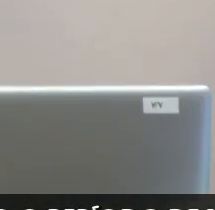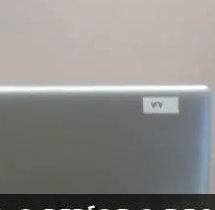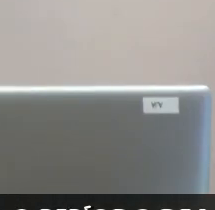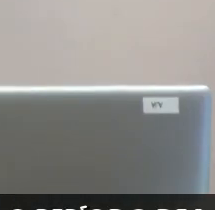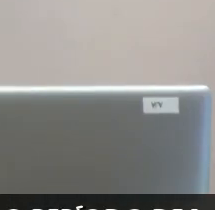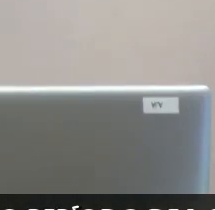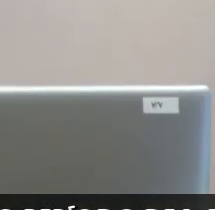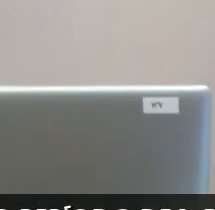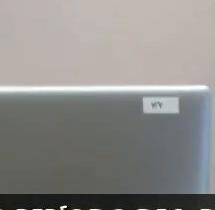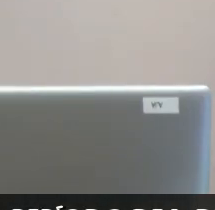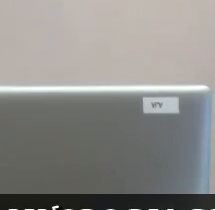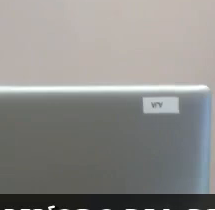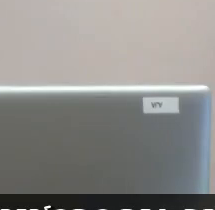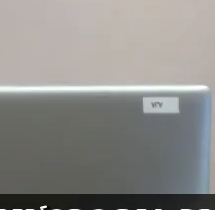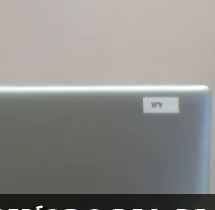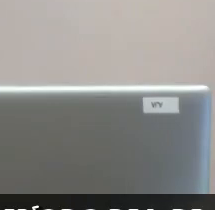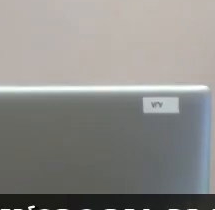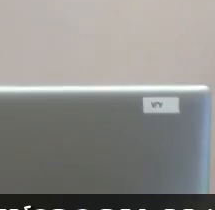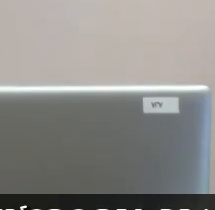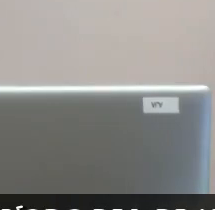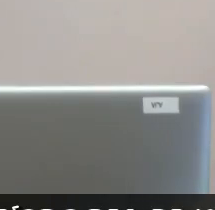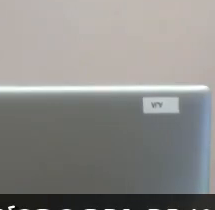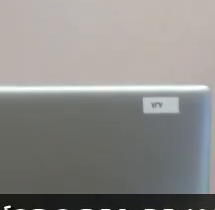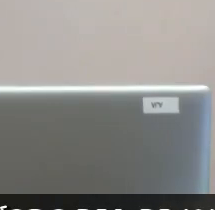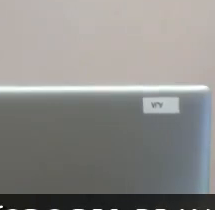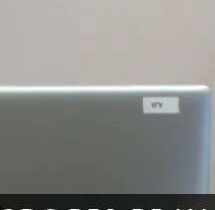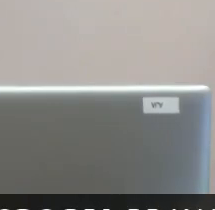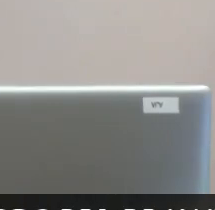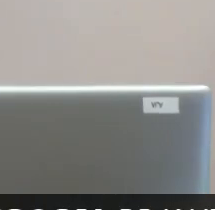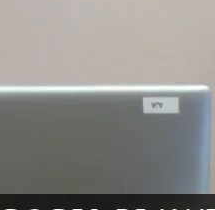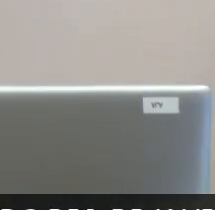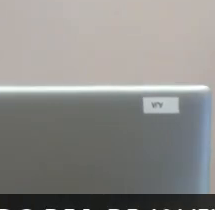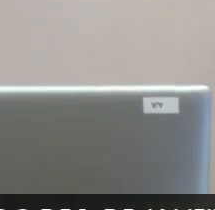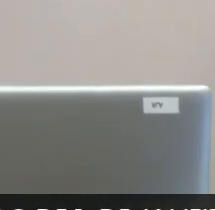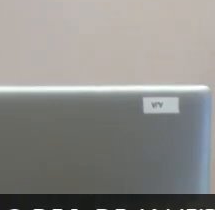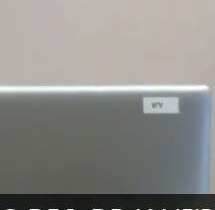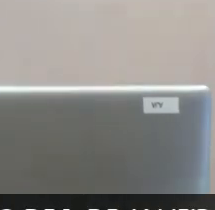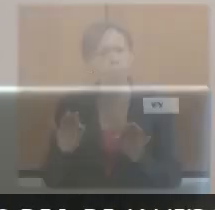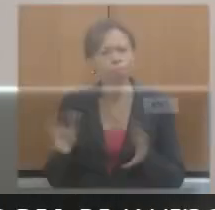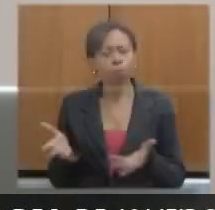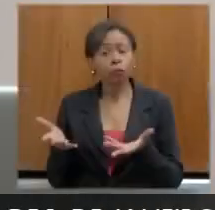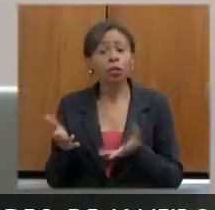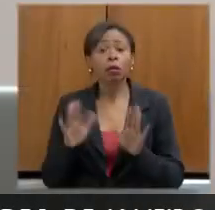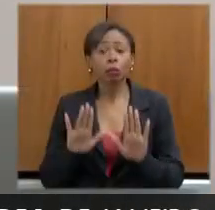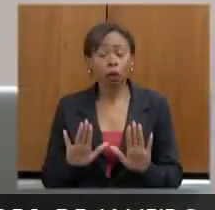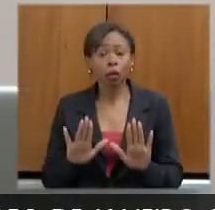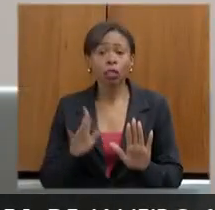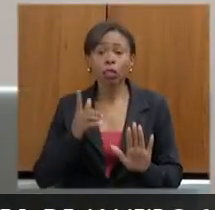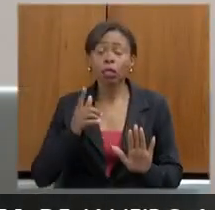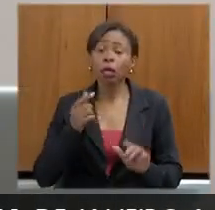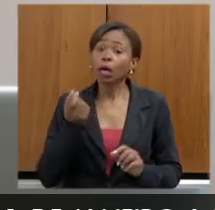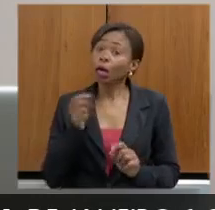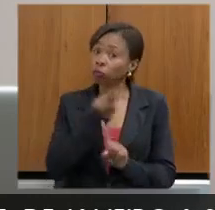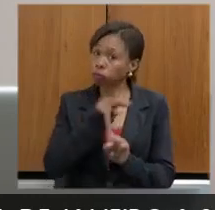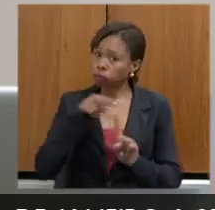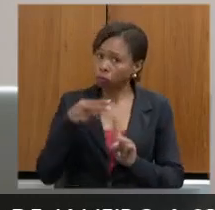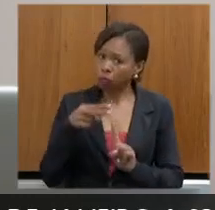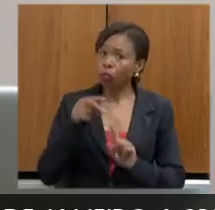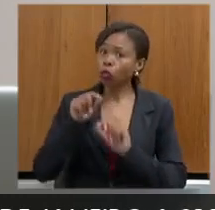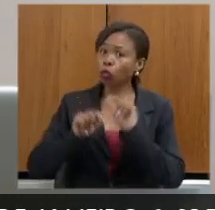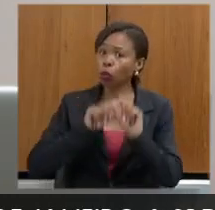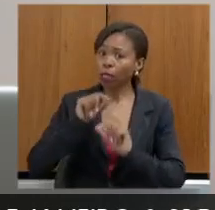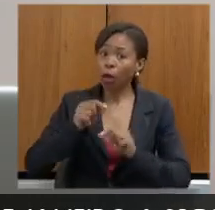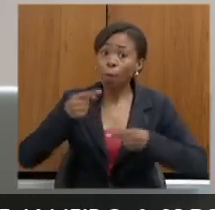ampliado e o senhor sabe disso que nós defendemos isso sim é do ponto de vista de uma melhor